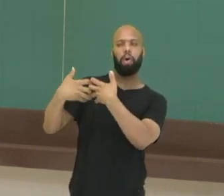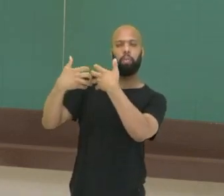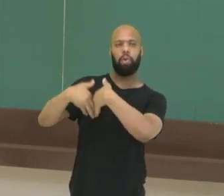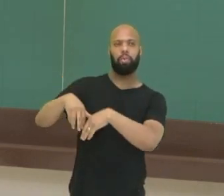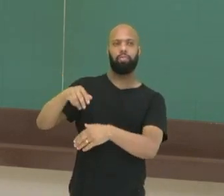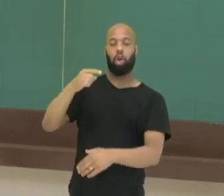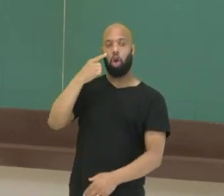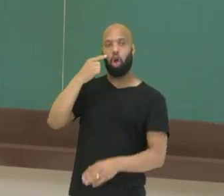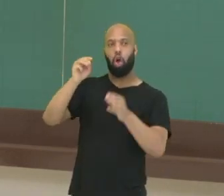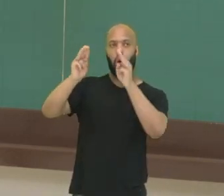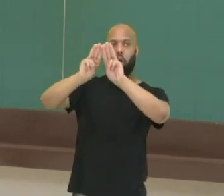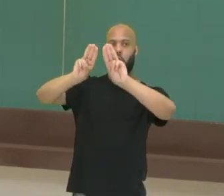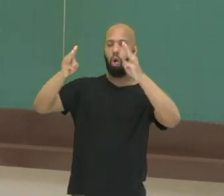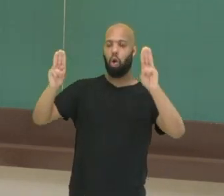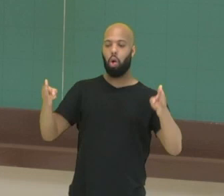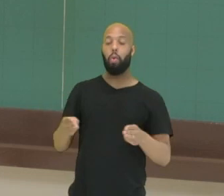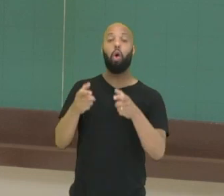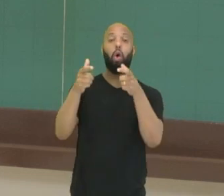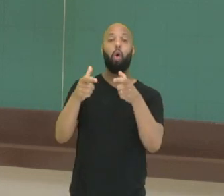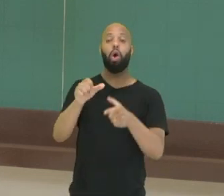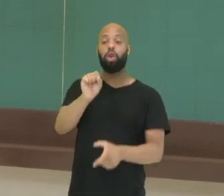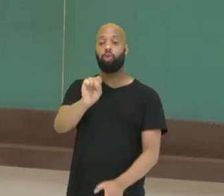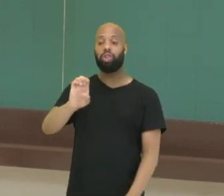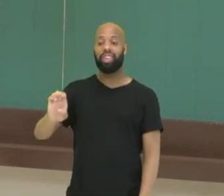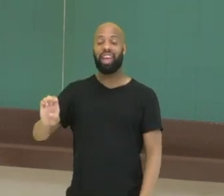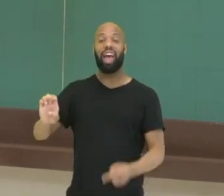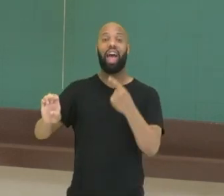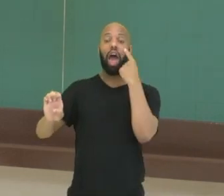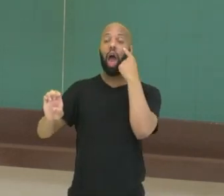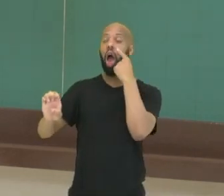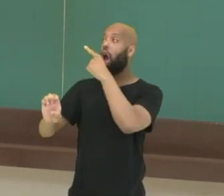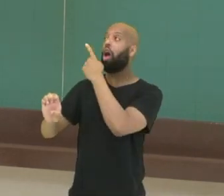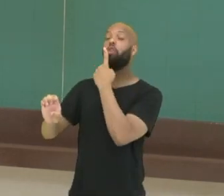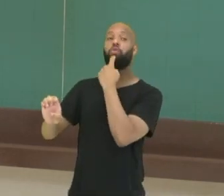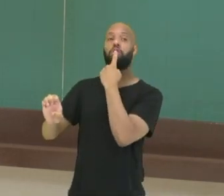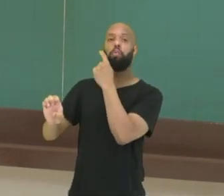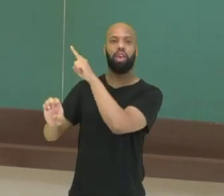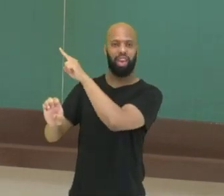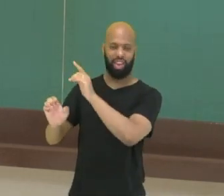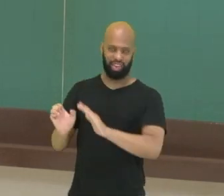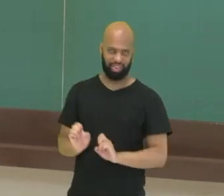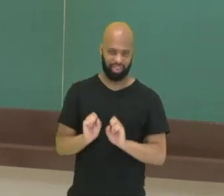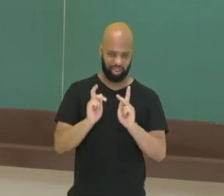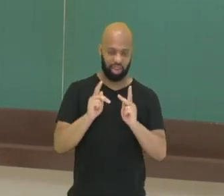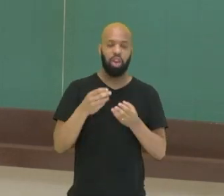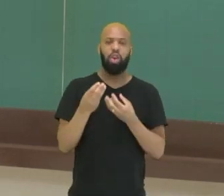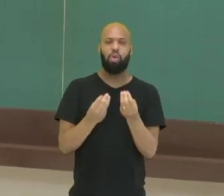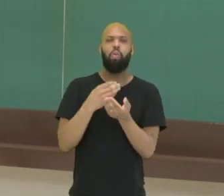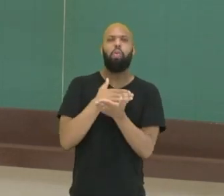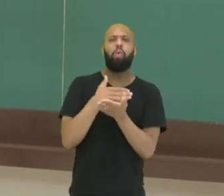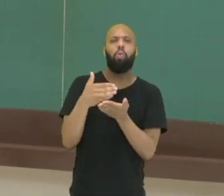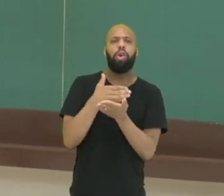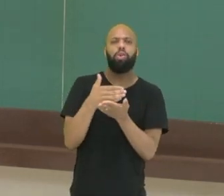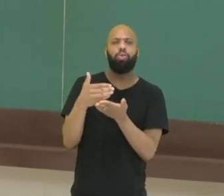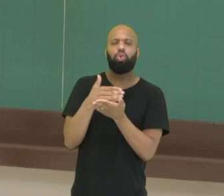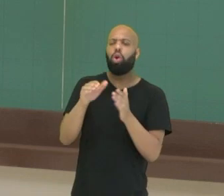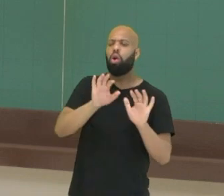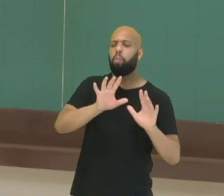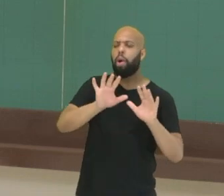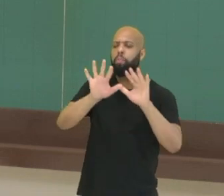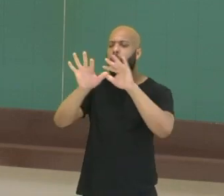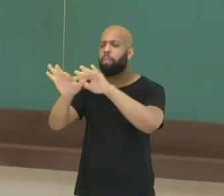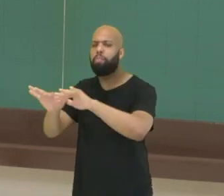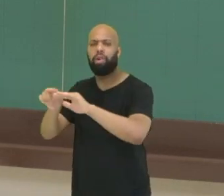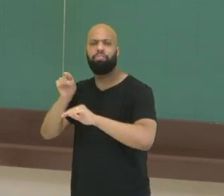ali o mapa de localização da região Sudeste. Como foi o início do processo de ocupação da região Sudeste? Você